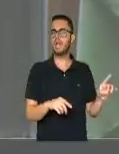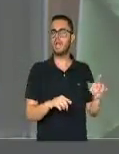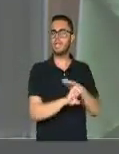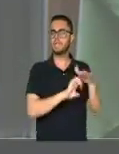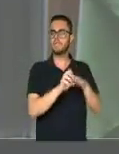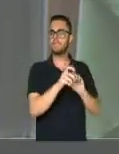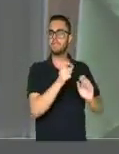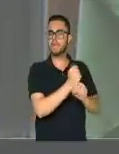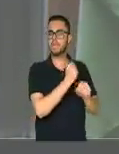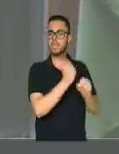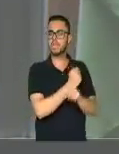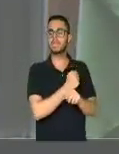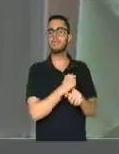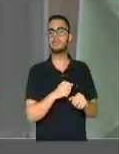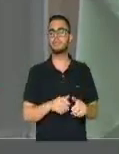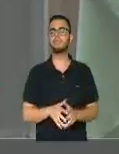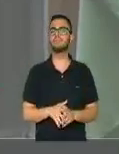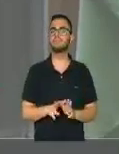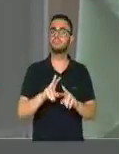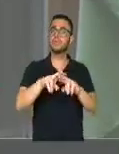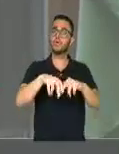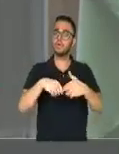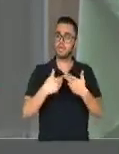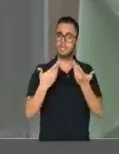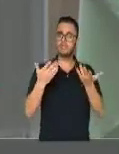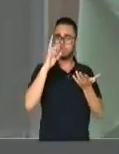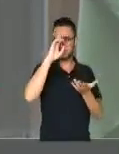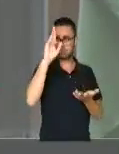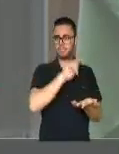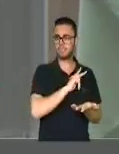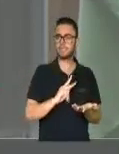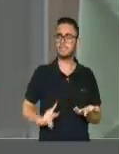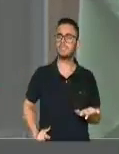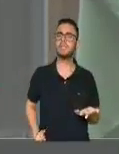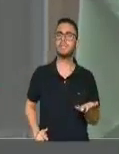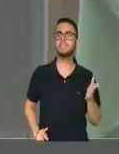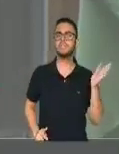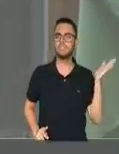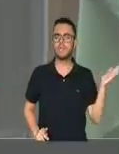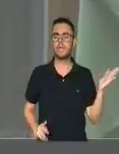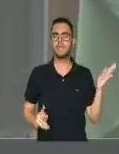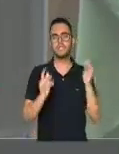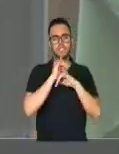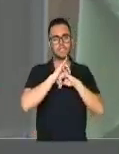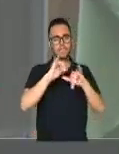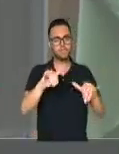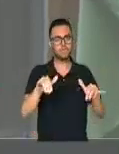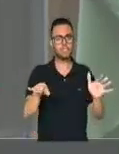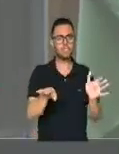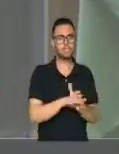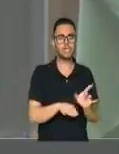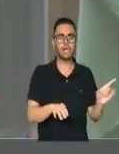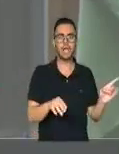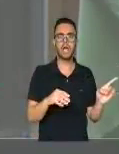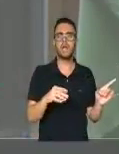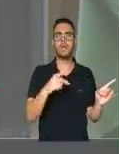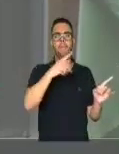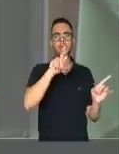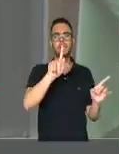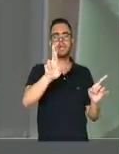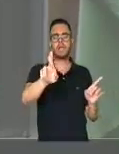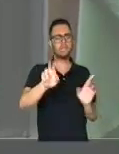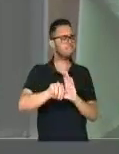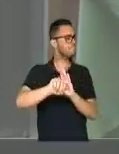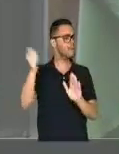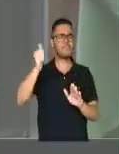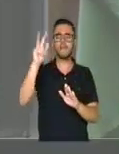grande capital nacional. Portanto, senhor presidente, essa denúncia que chega do procurador, a primeira na história